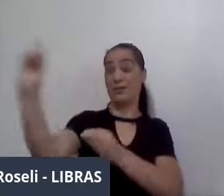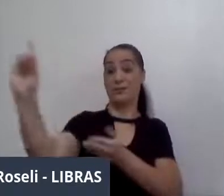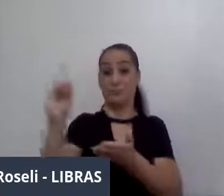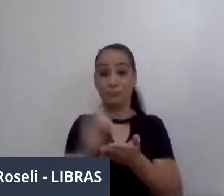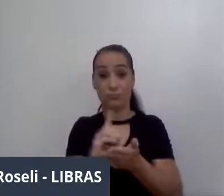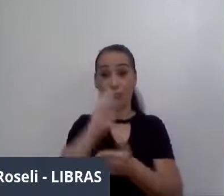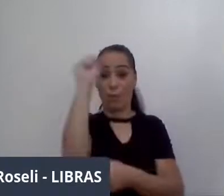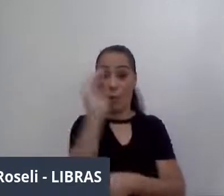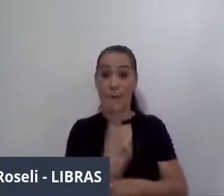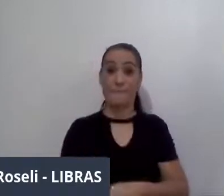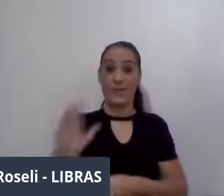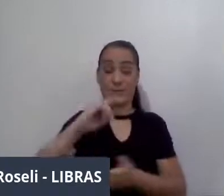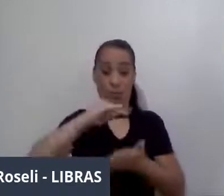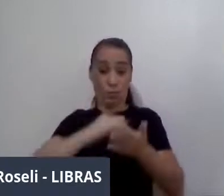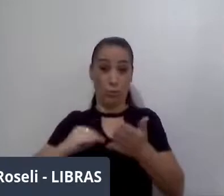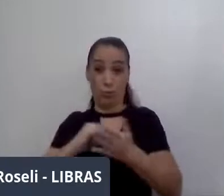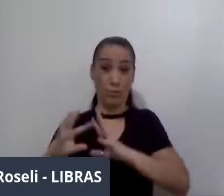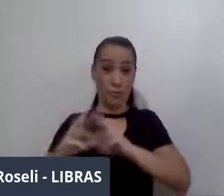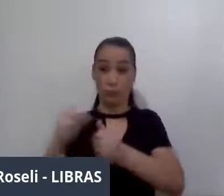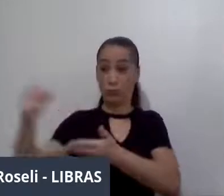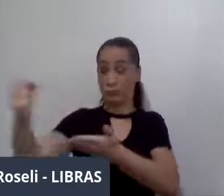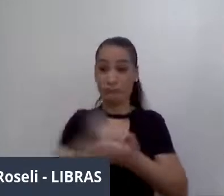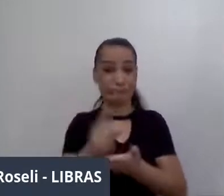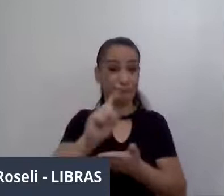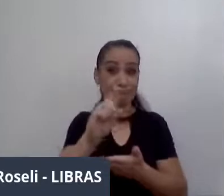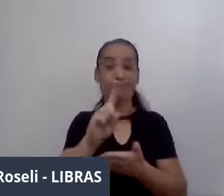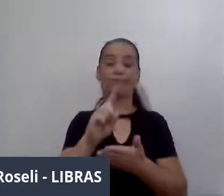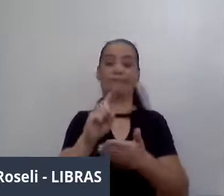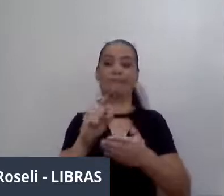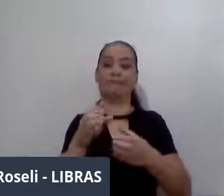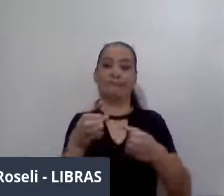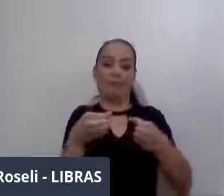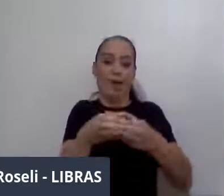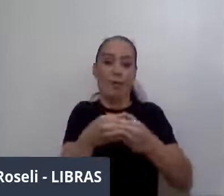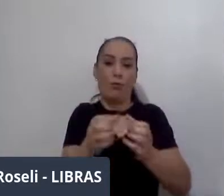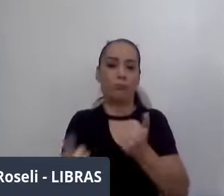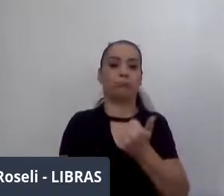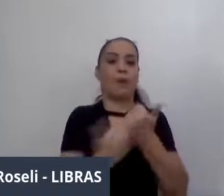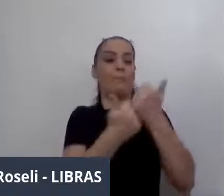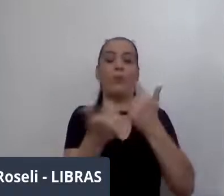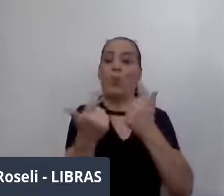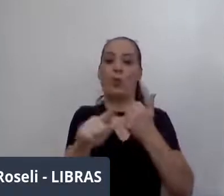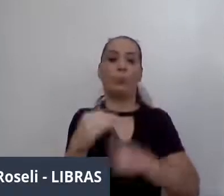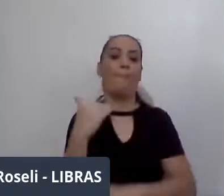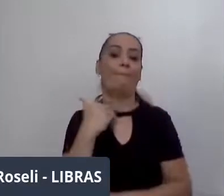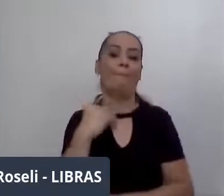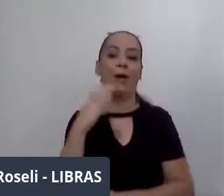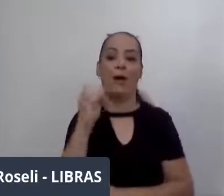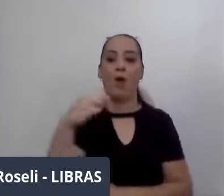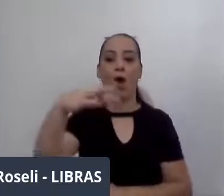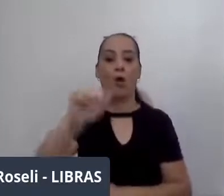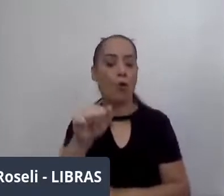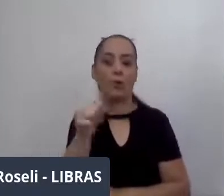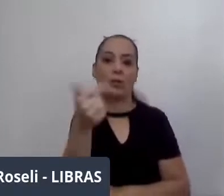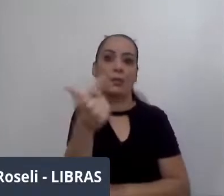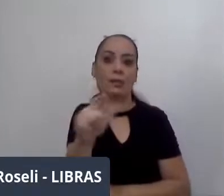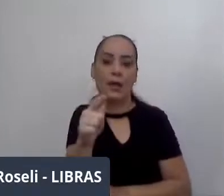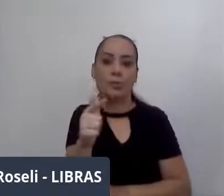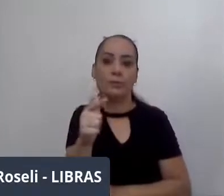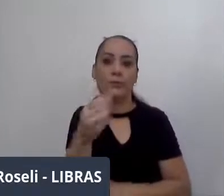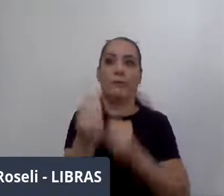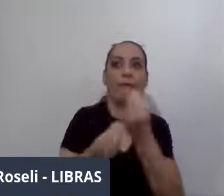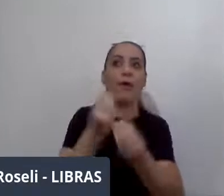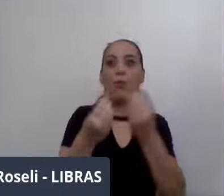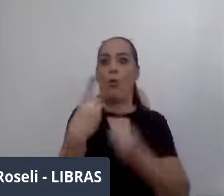toda a documentação, não tem uma rede de apoio, às vezes não tem conta em banco. Quem dirá ter R$ 16.000 para pagar taxa de revalidação